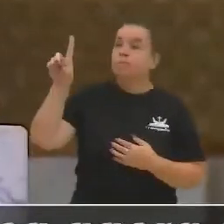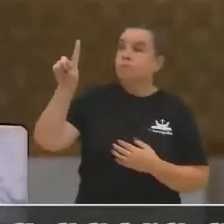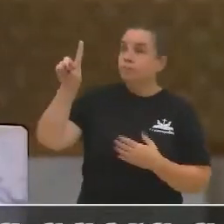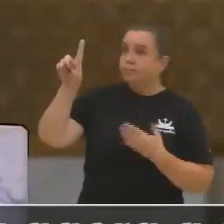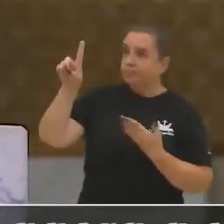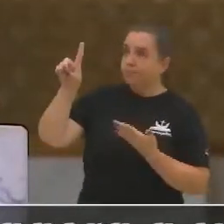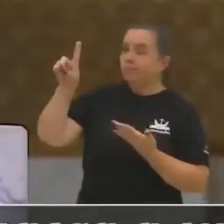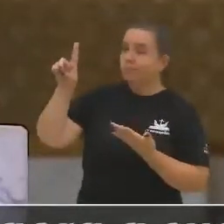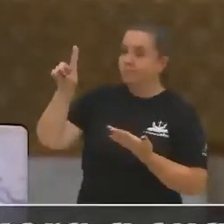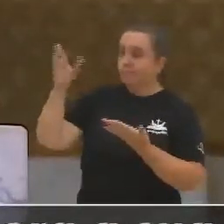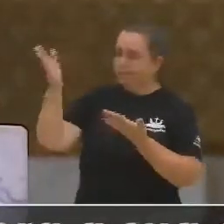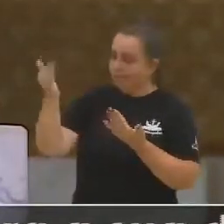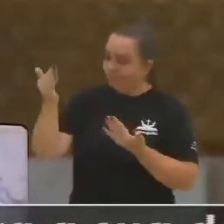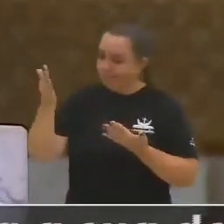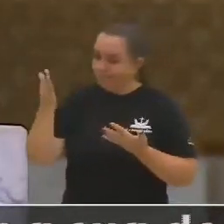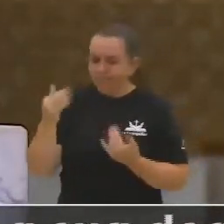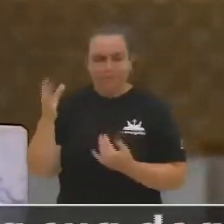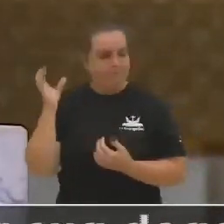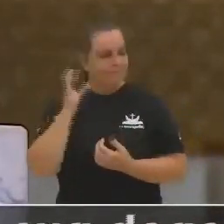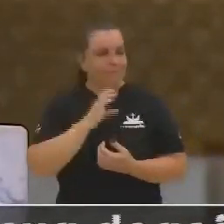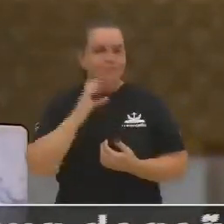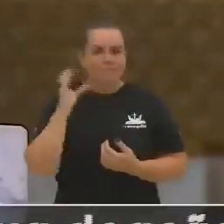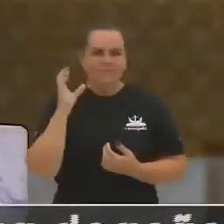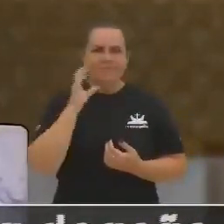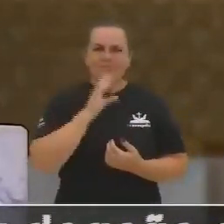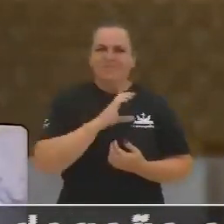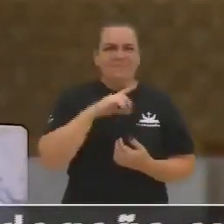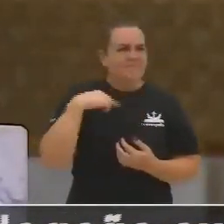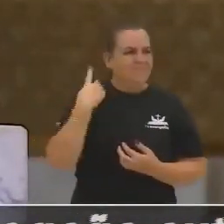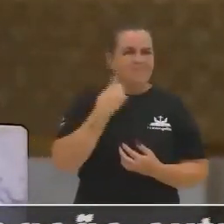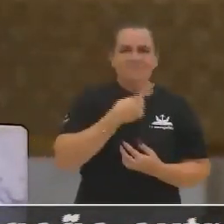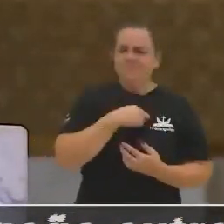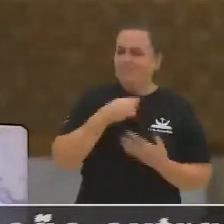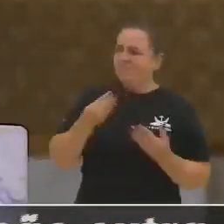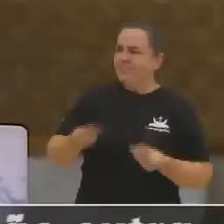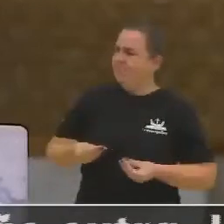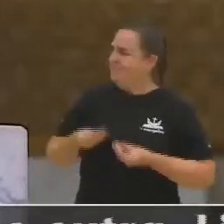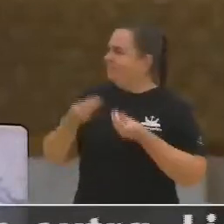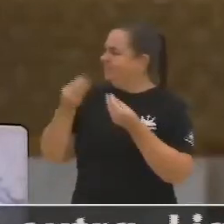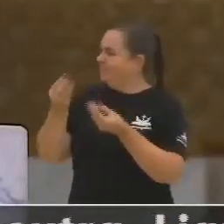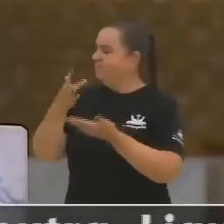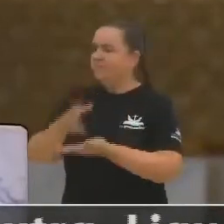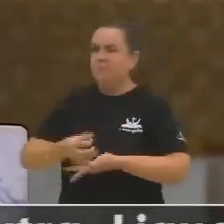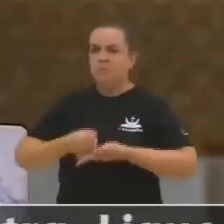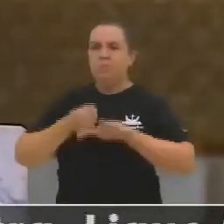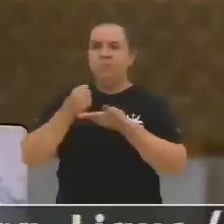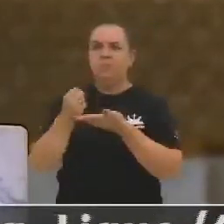Deus, e vinde logo nos trazer a